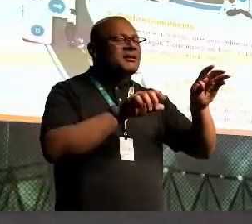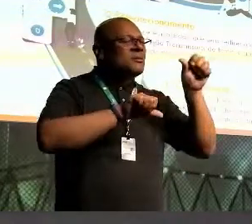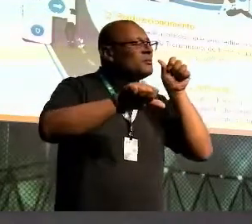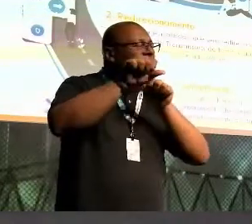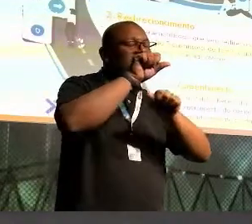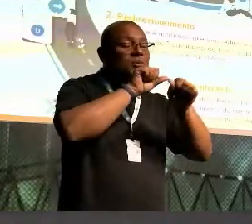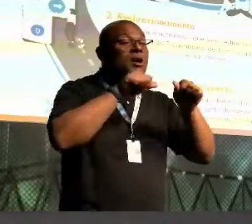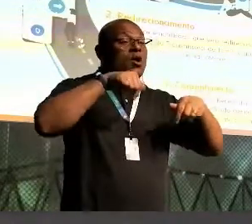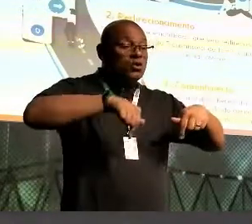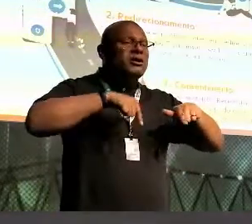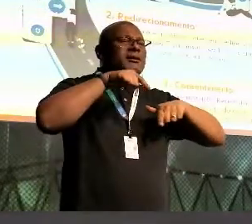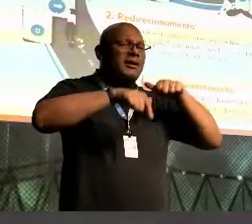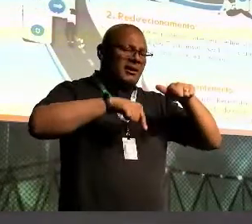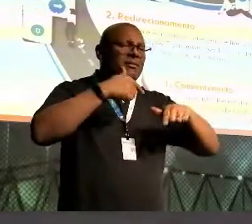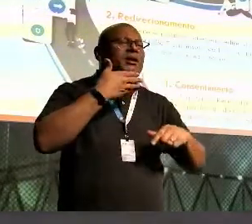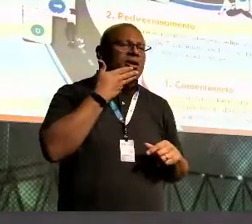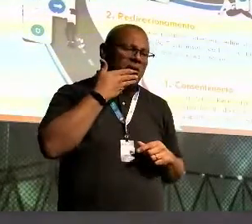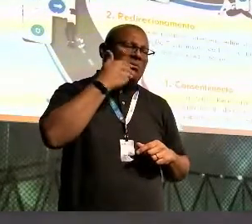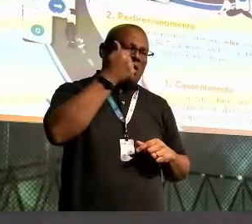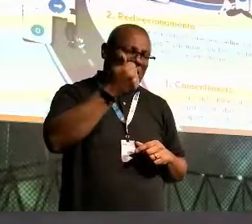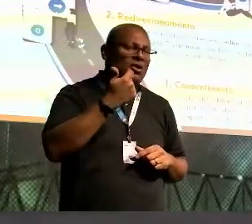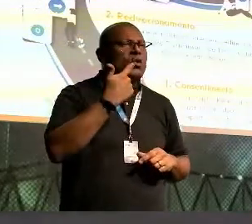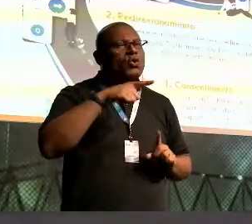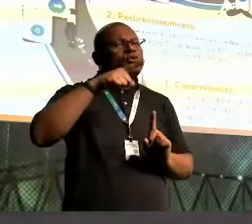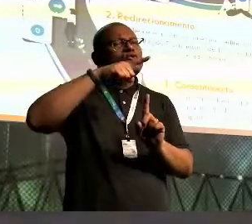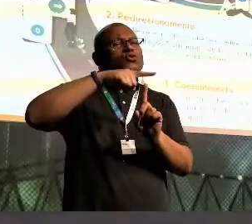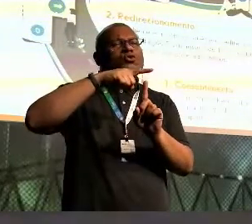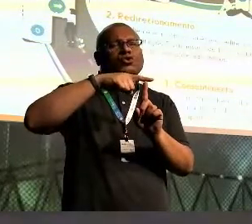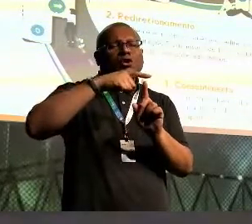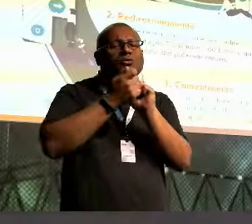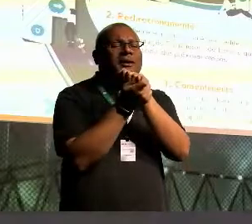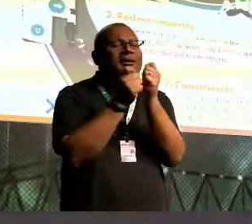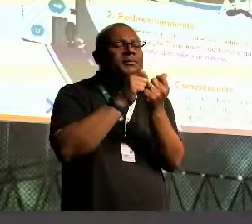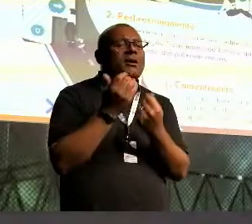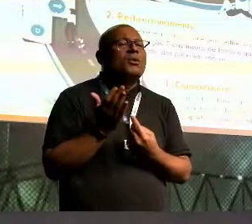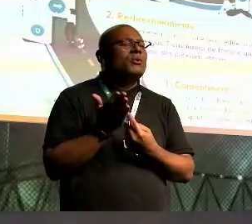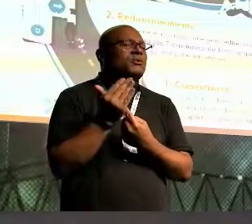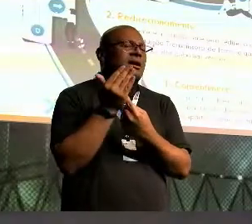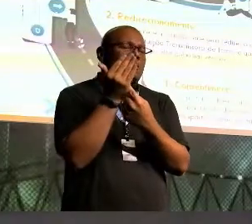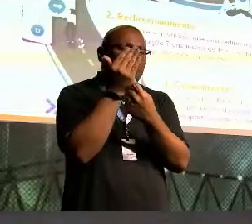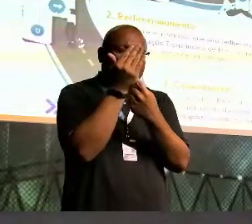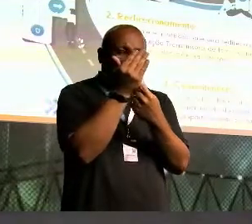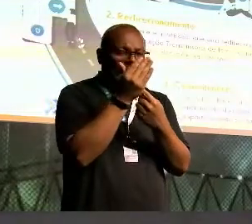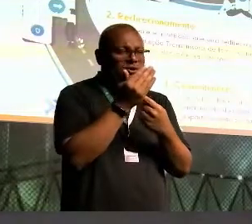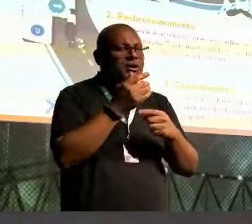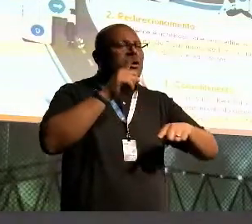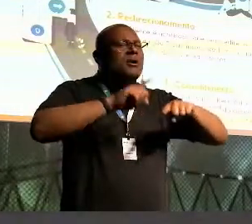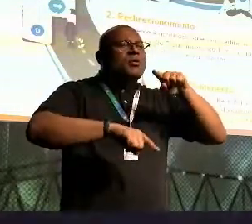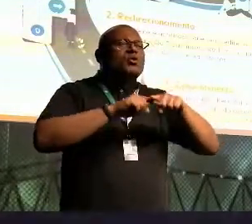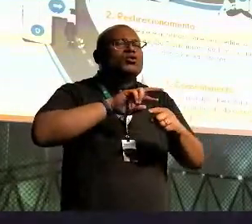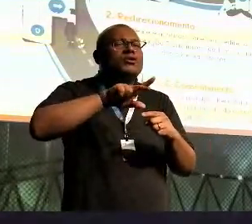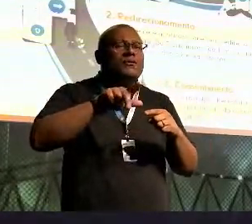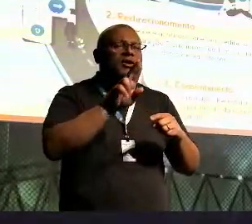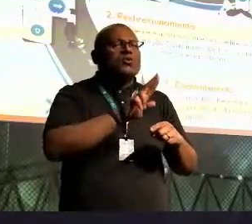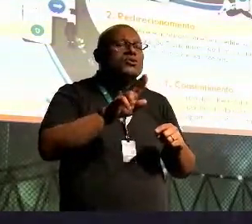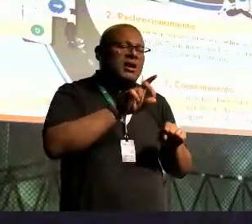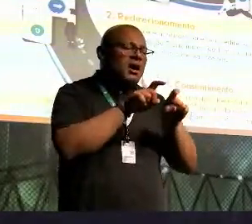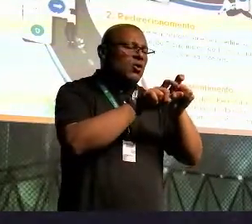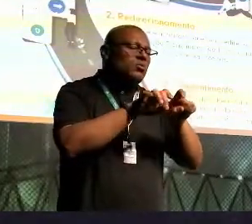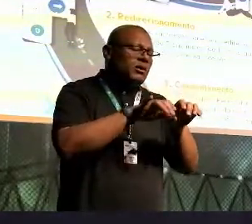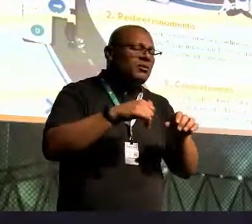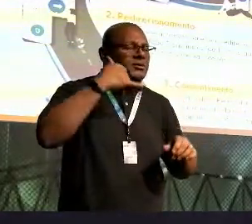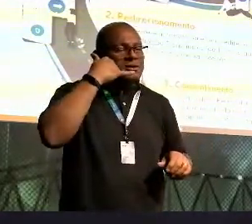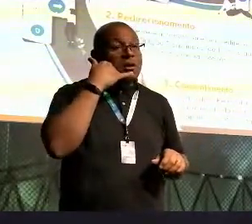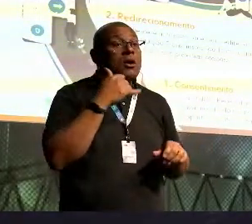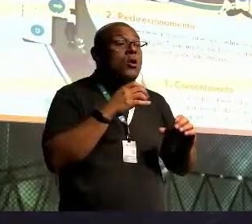trabalhando em melhorias, outros tipos de soluções tecnológicas, múltiplos dispositivos. O Banco